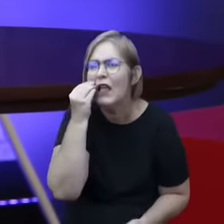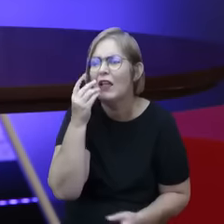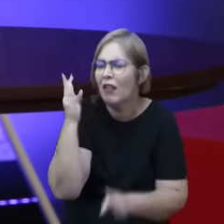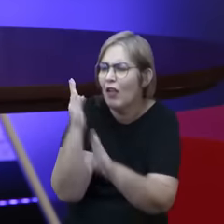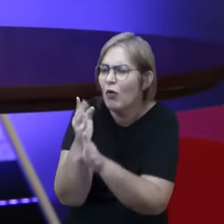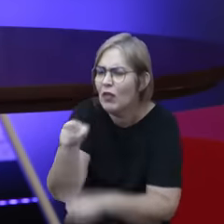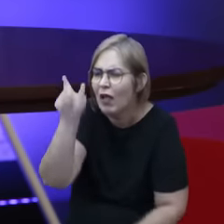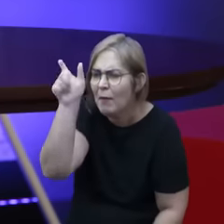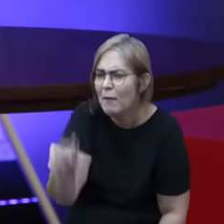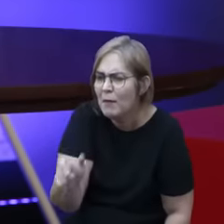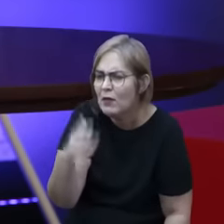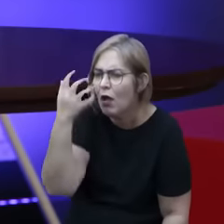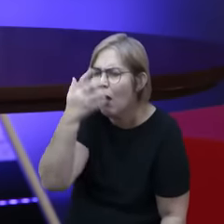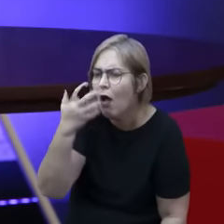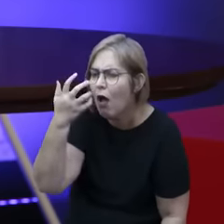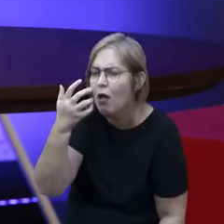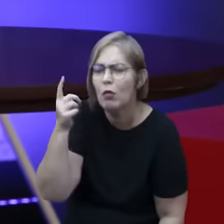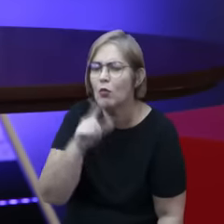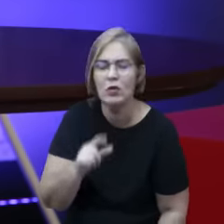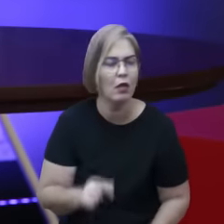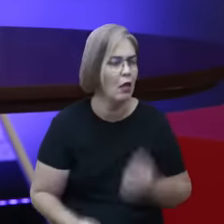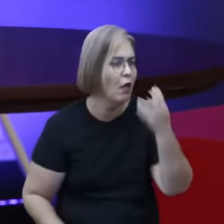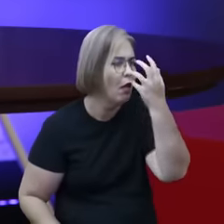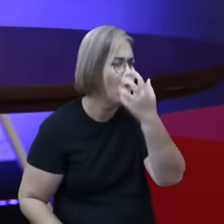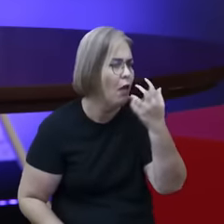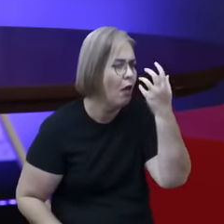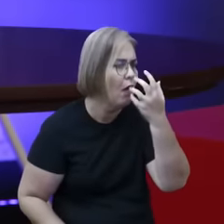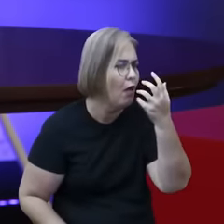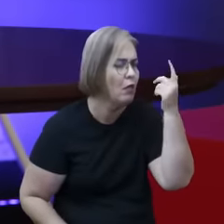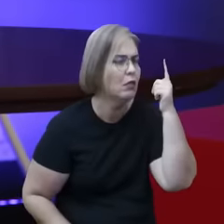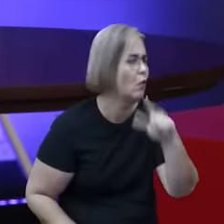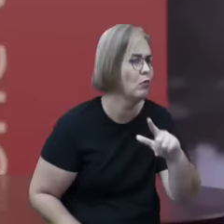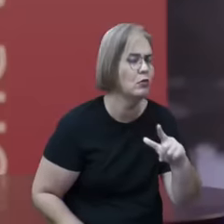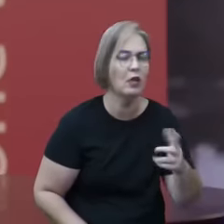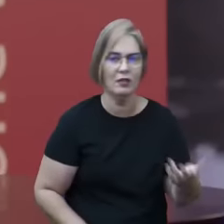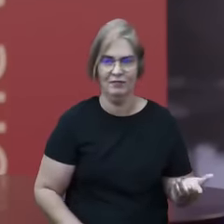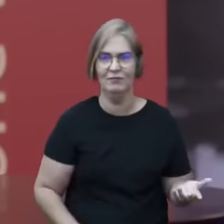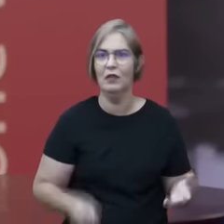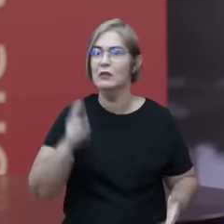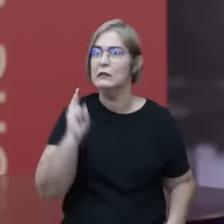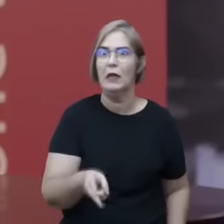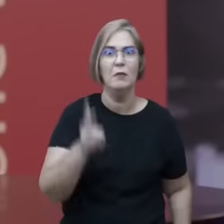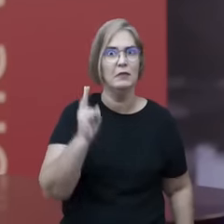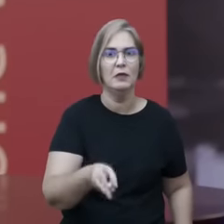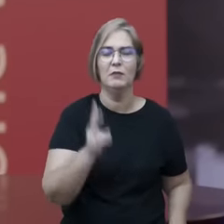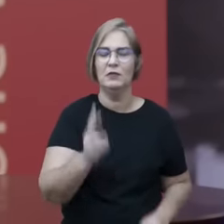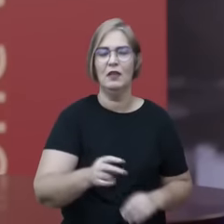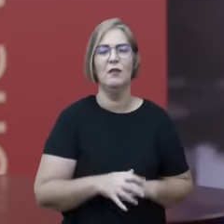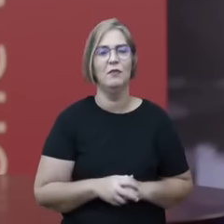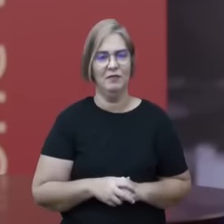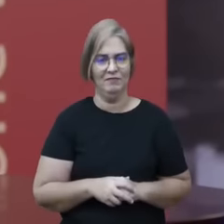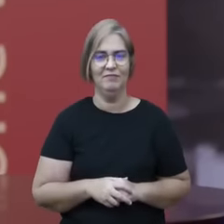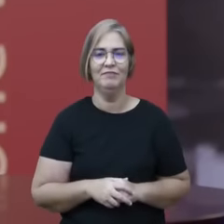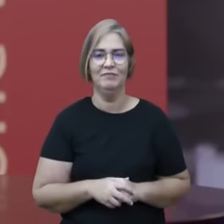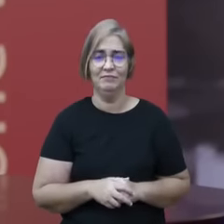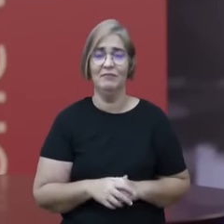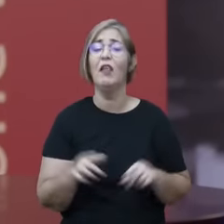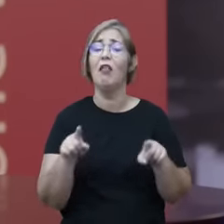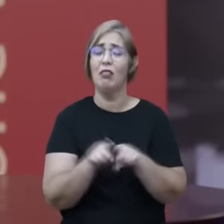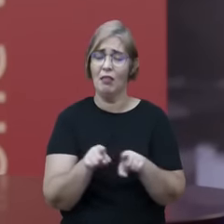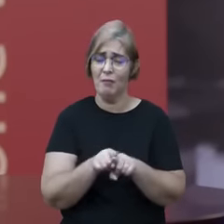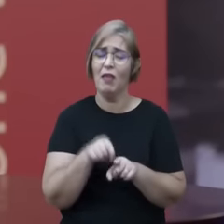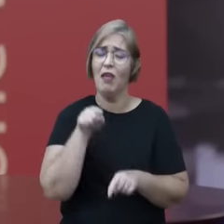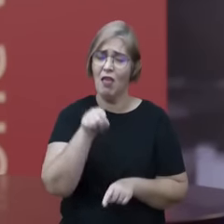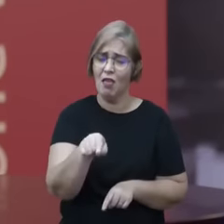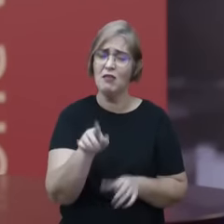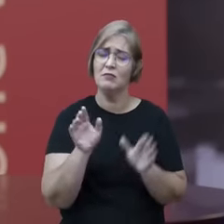consegue, tenta outro, não consegue, tenta outro, não consegue e assim por diante, né? Eh, assim também acontece no campo do conhecimento.